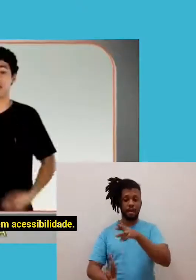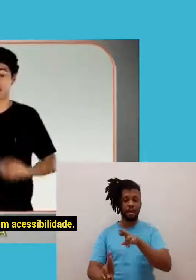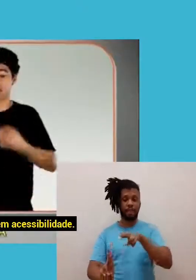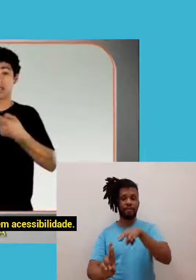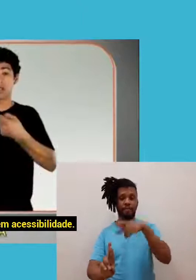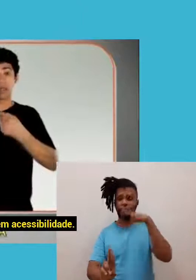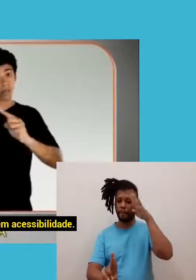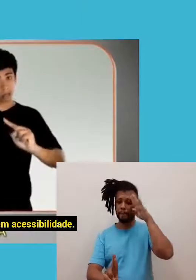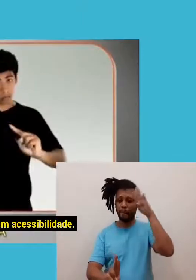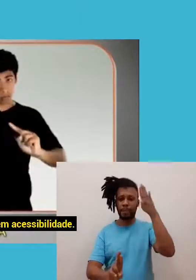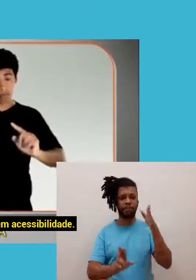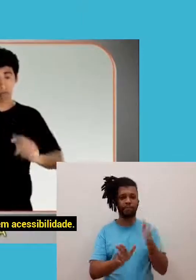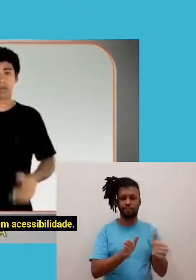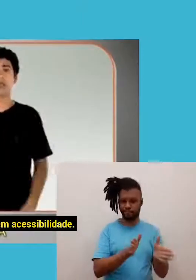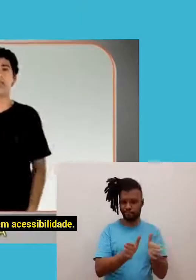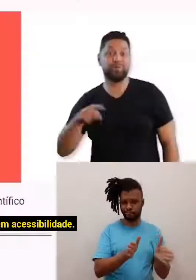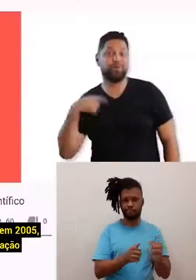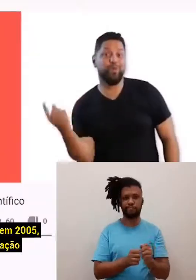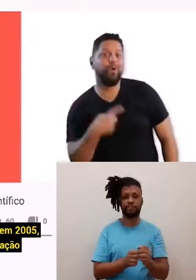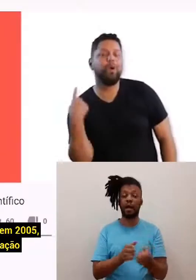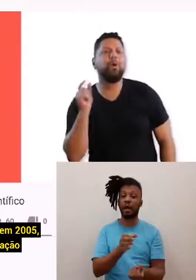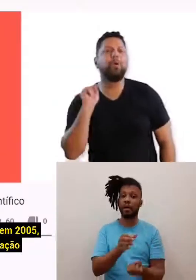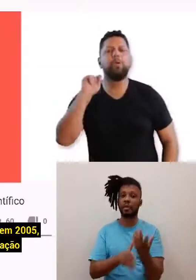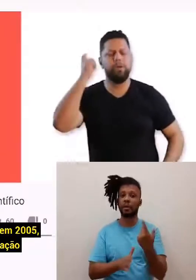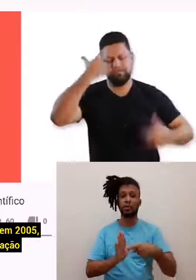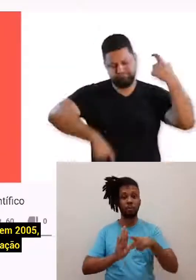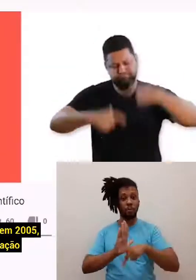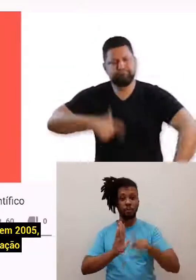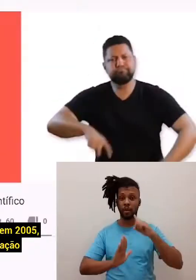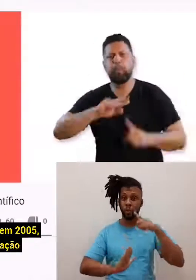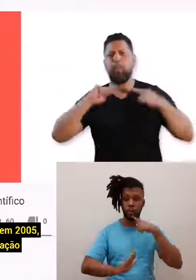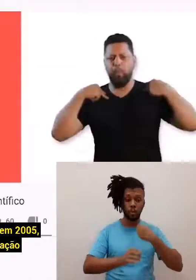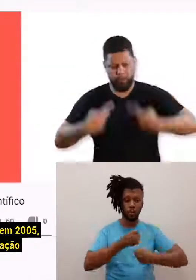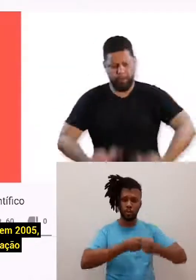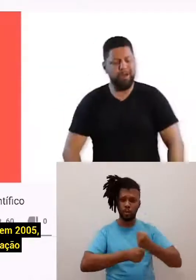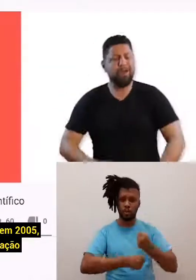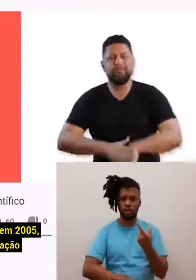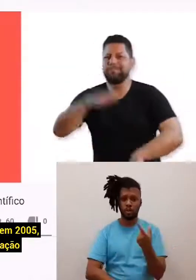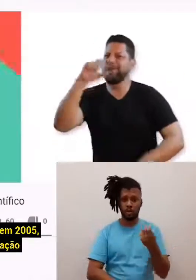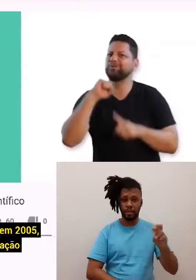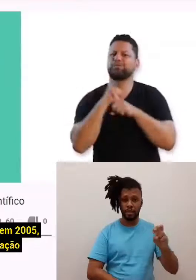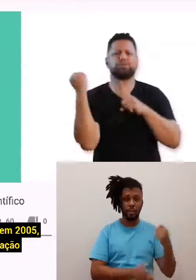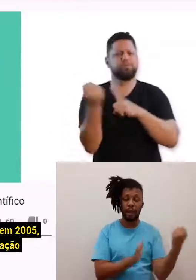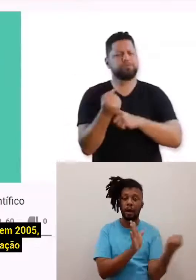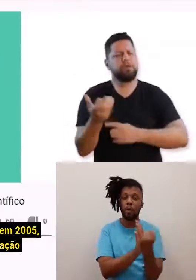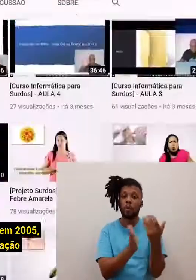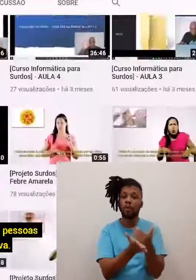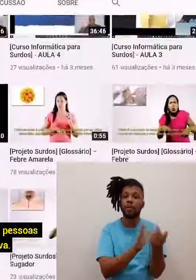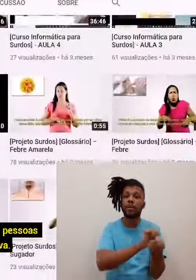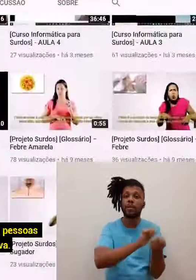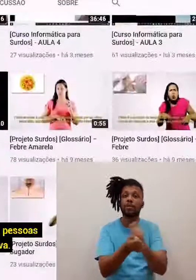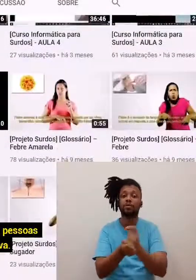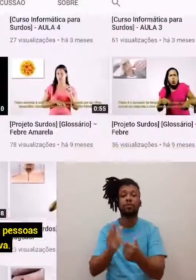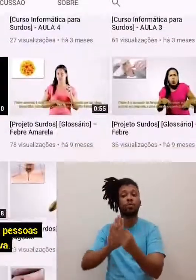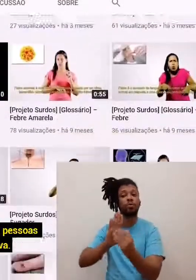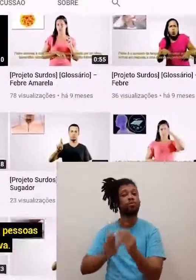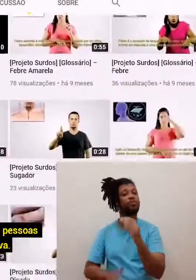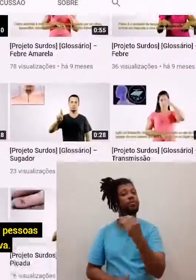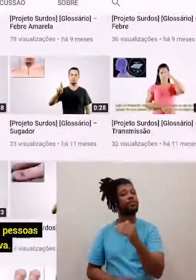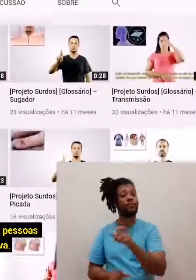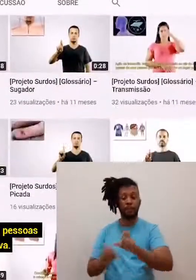universidade pioneira em acessibilidade. A criação do projeto Surdos, em 2005, marcou o início da adaptação de conteúdos